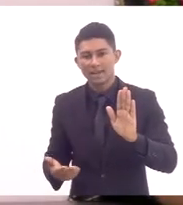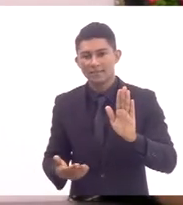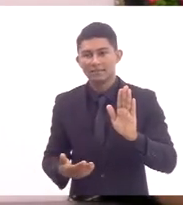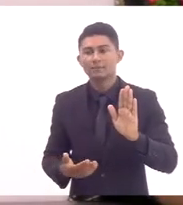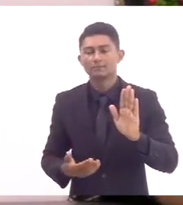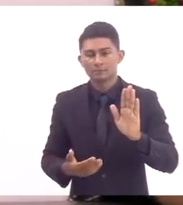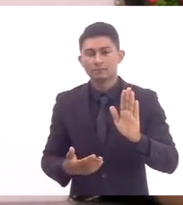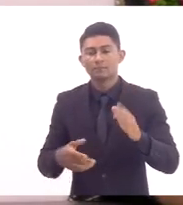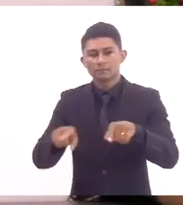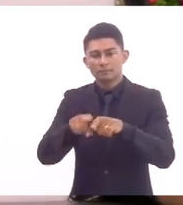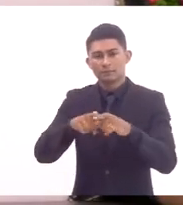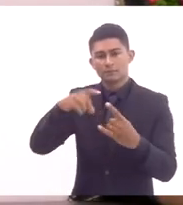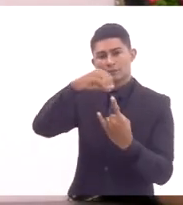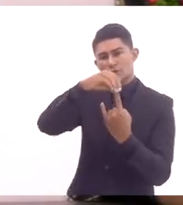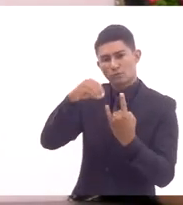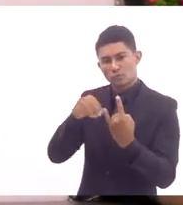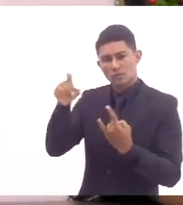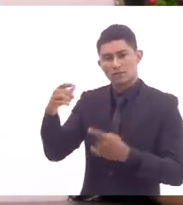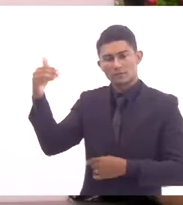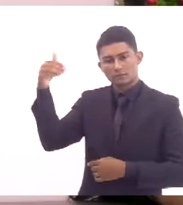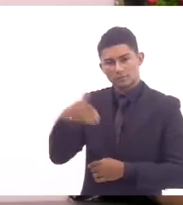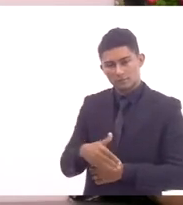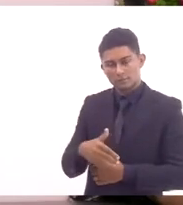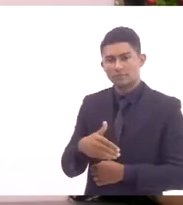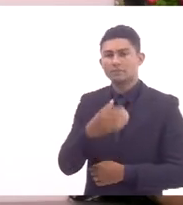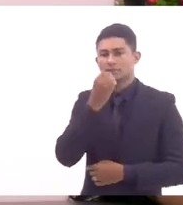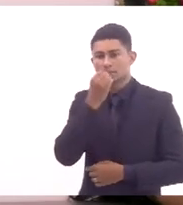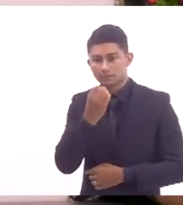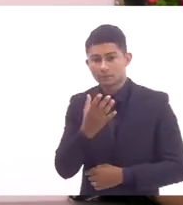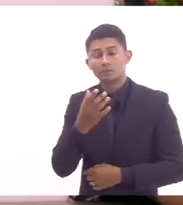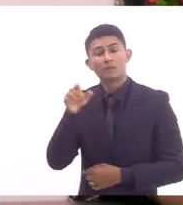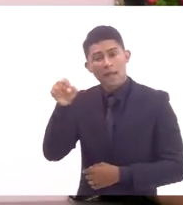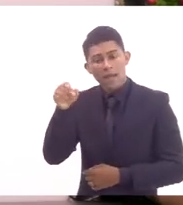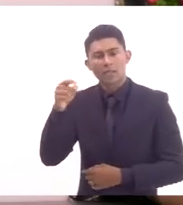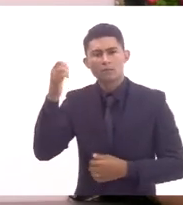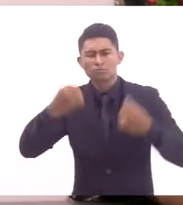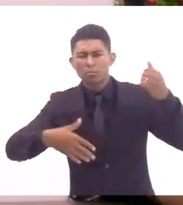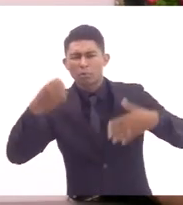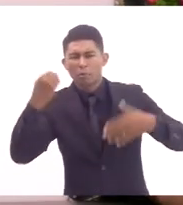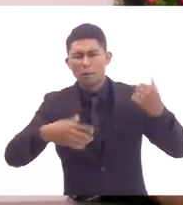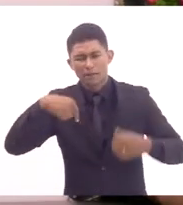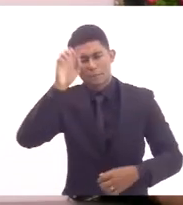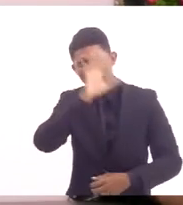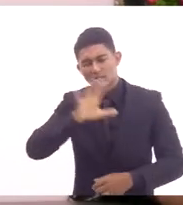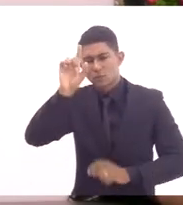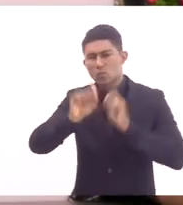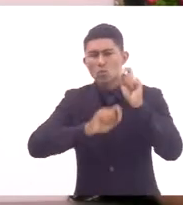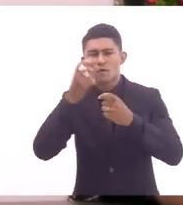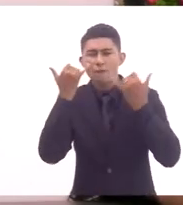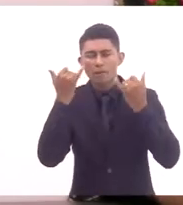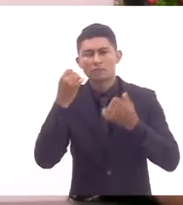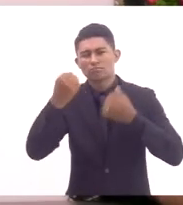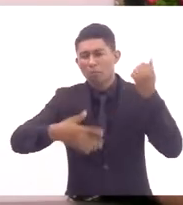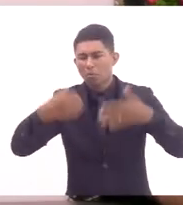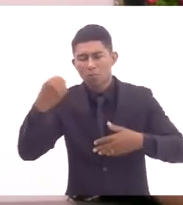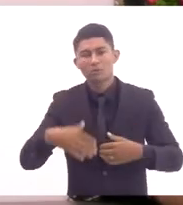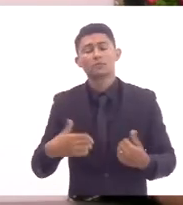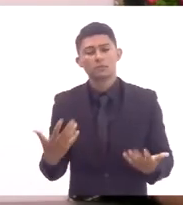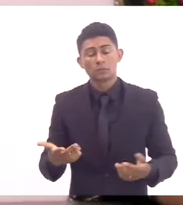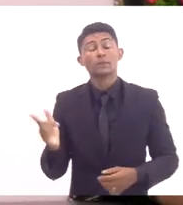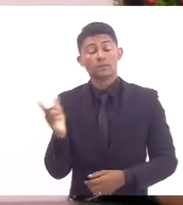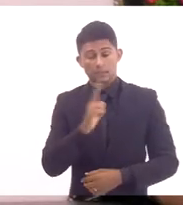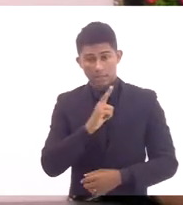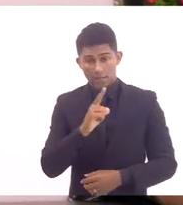também participou apresentando aquela pesquisa importantíssima nascer do Brasil né e a gente tirou ele é algumas